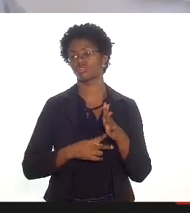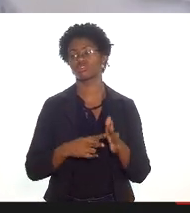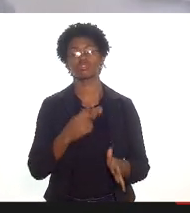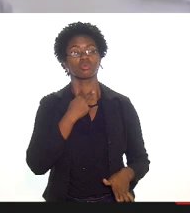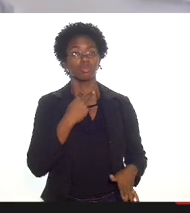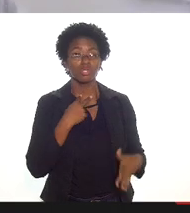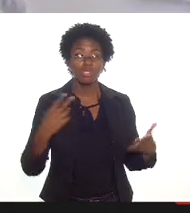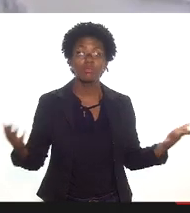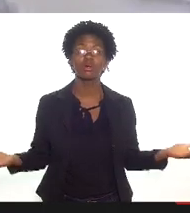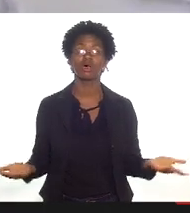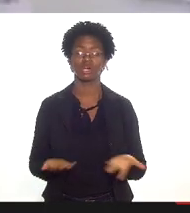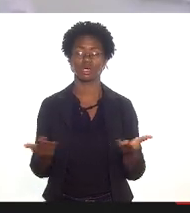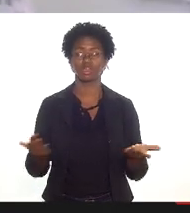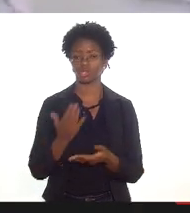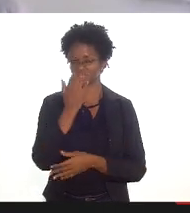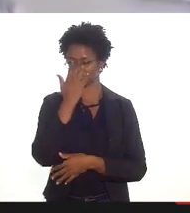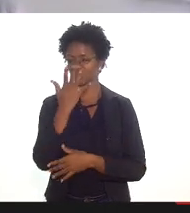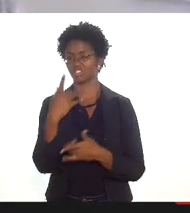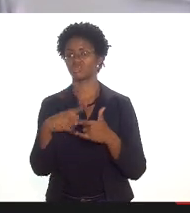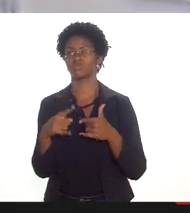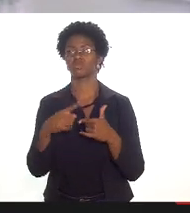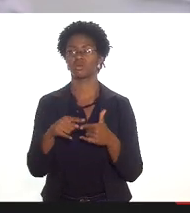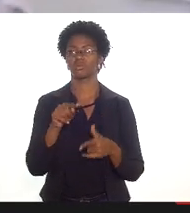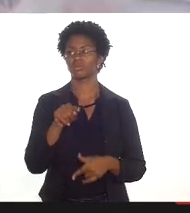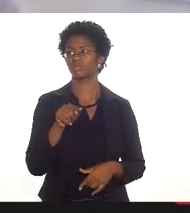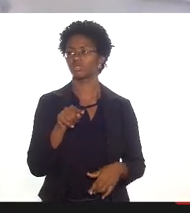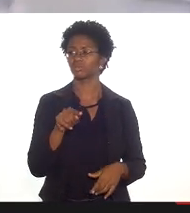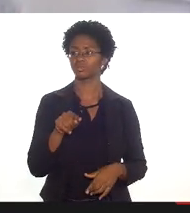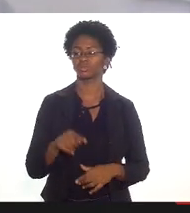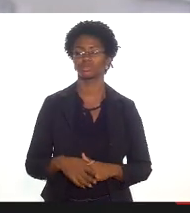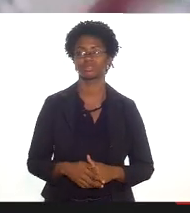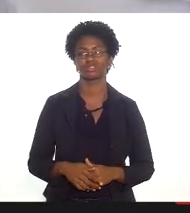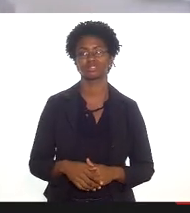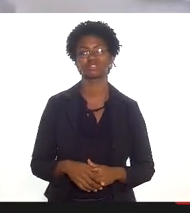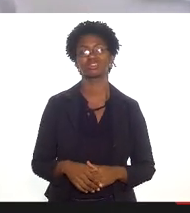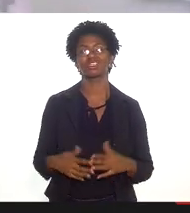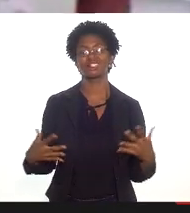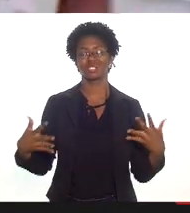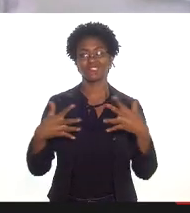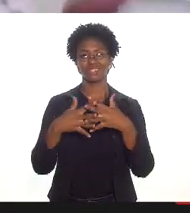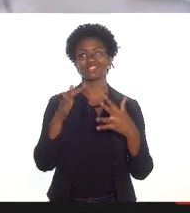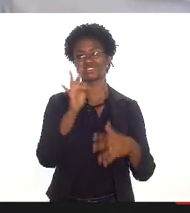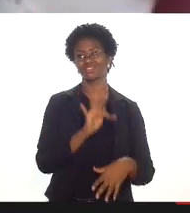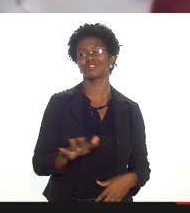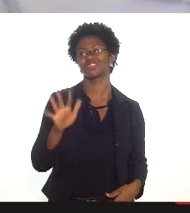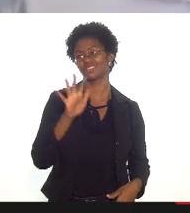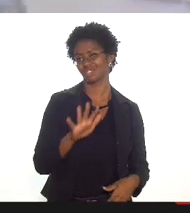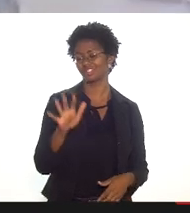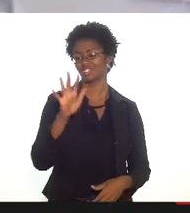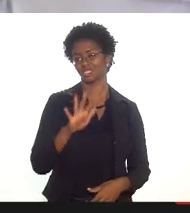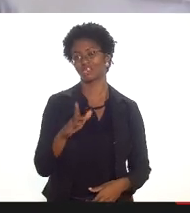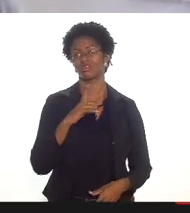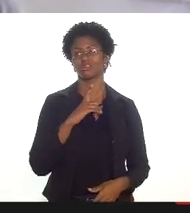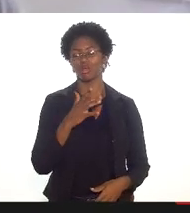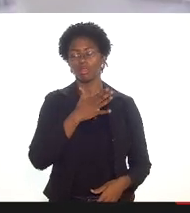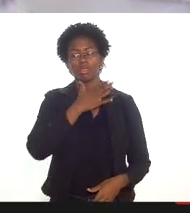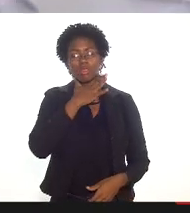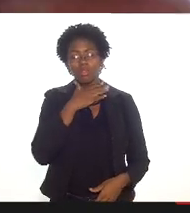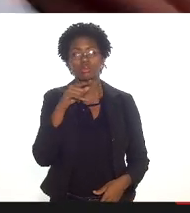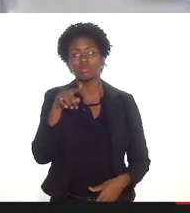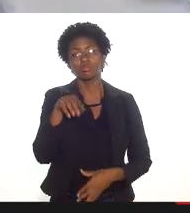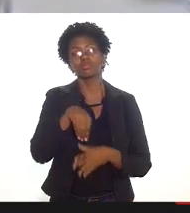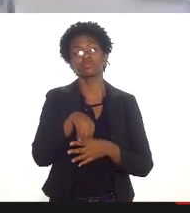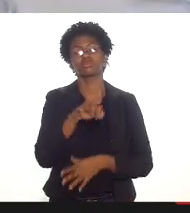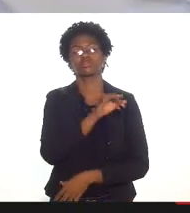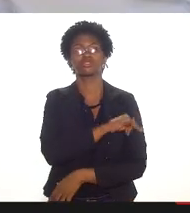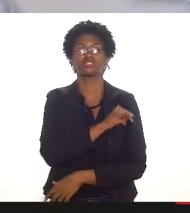nesse momento que nós estamos enfrentando, dizer que a rede federal não sabia do caos que estava sendo instalado no Estado do Rio de Janeiro, com a